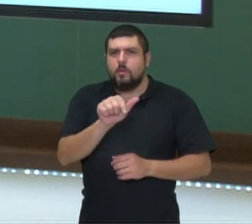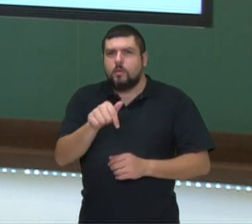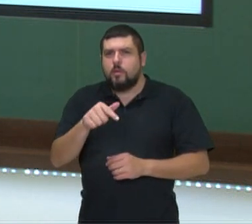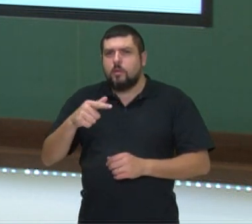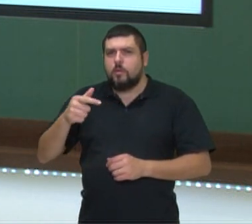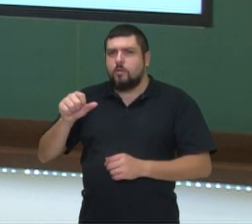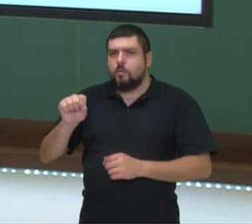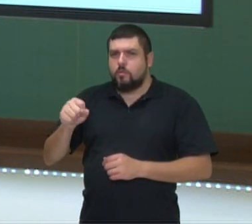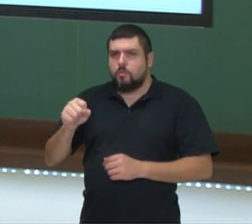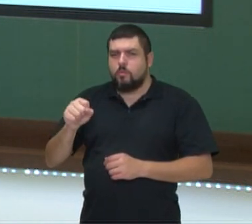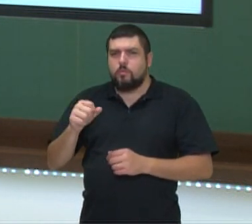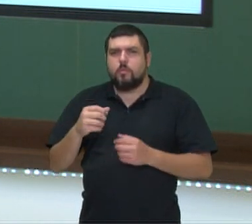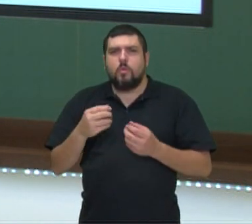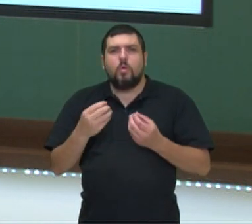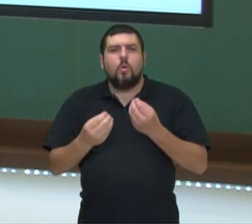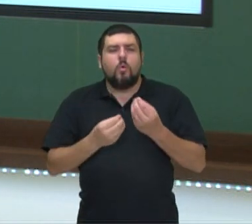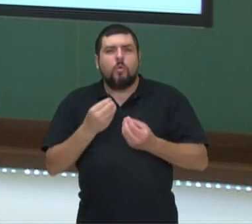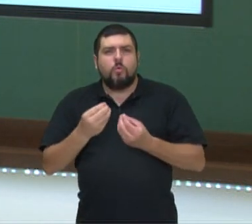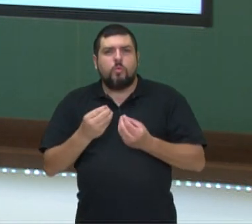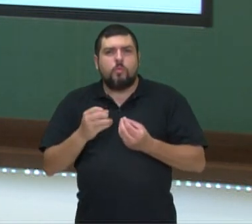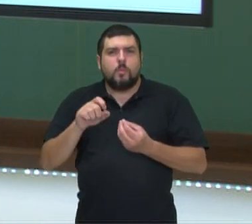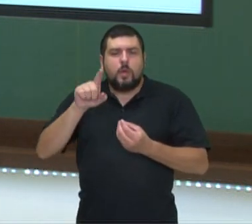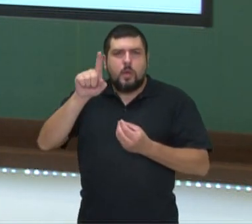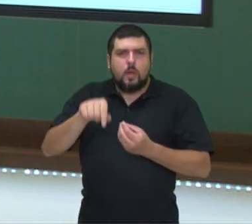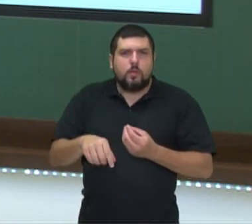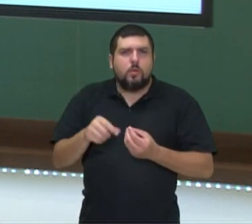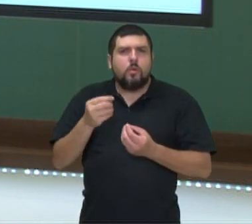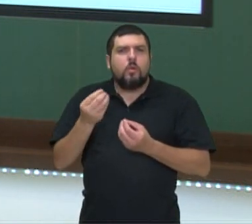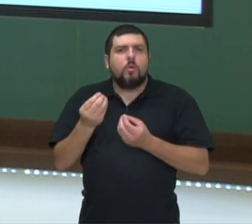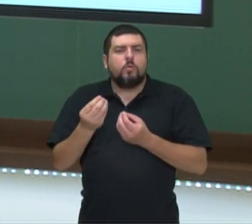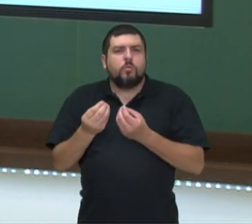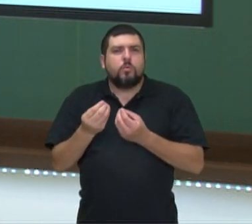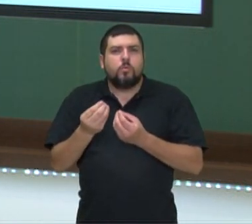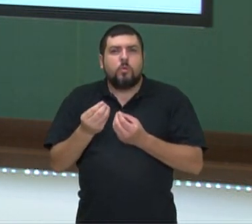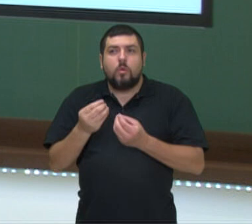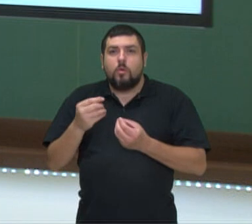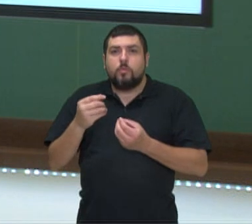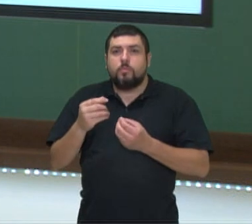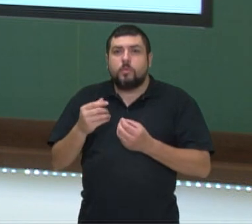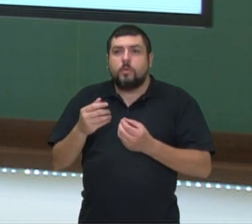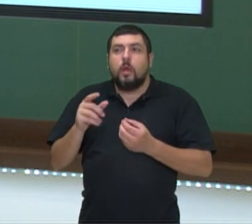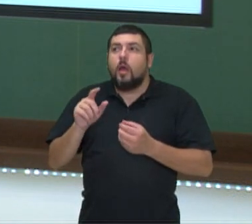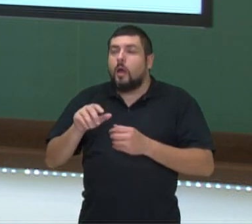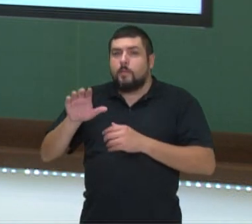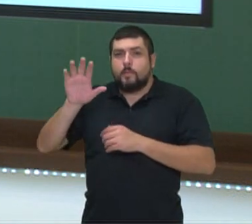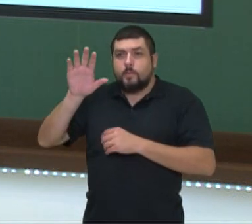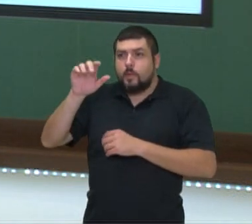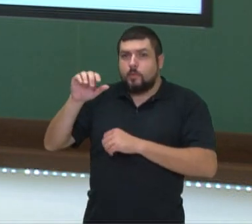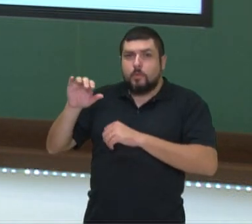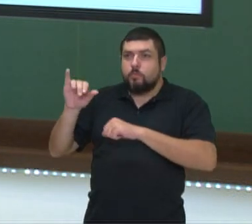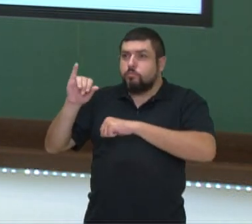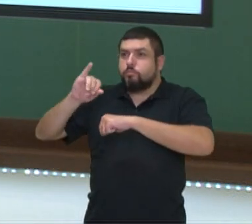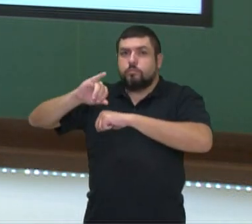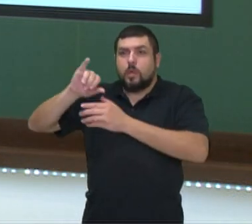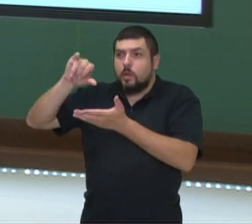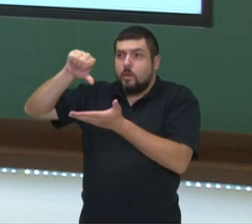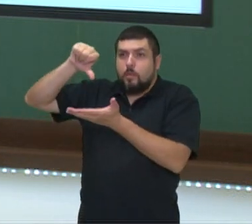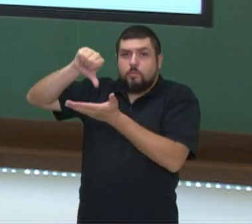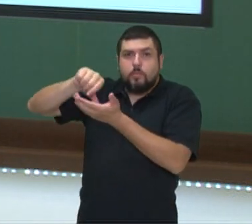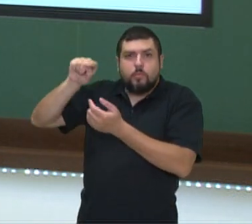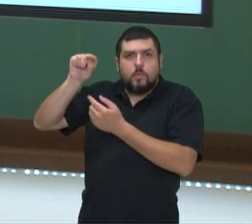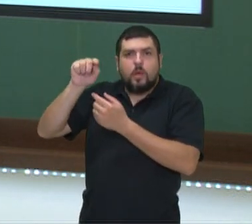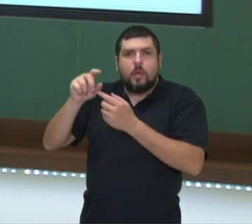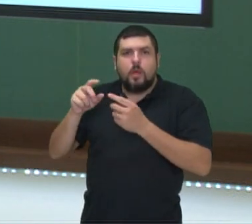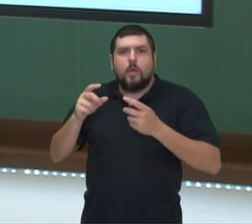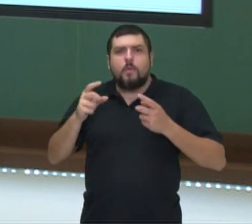caracterizava por balança comercial favorável. A metrópole deveria vender mais e comprar menos para que